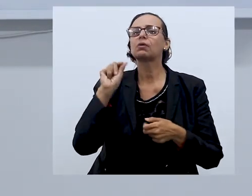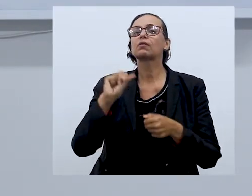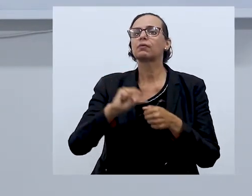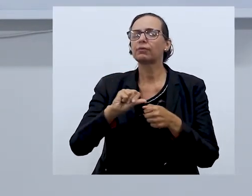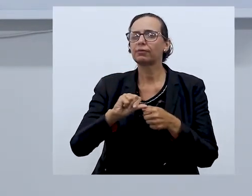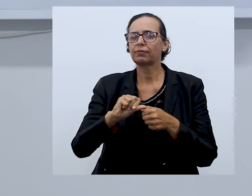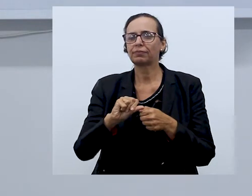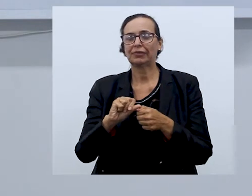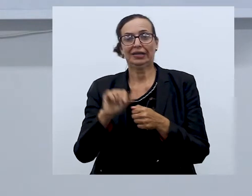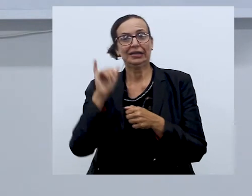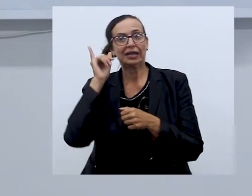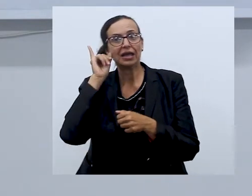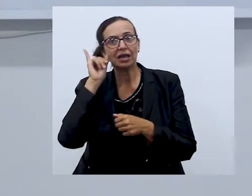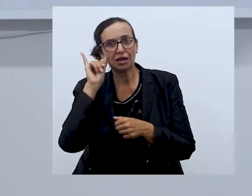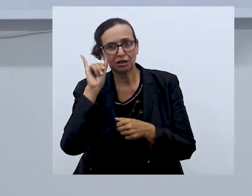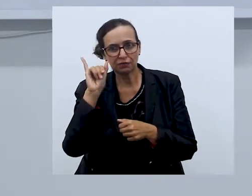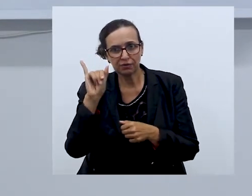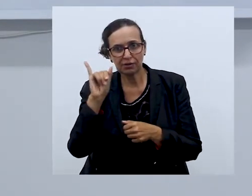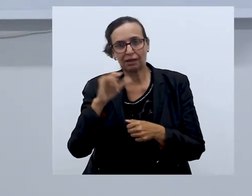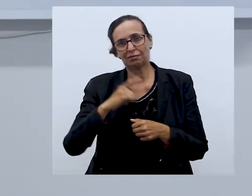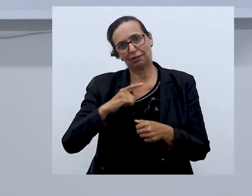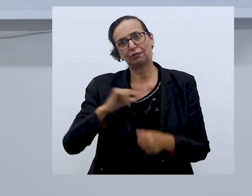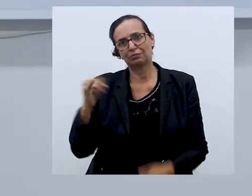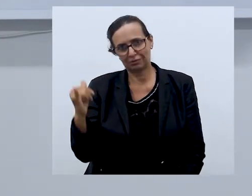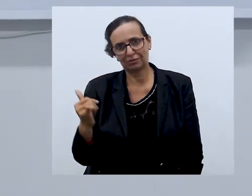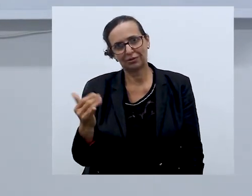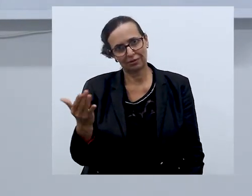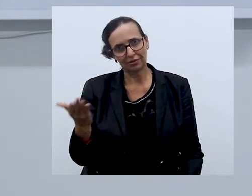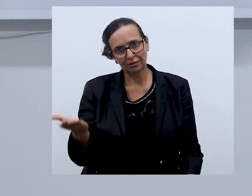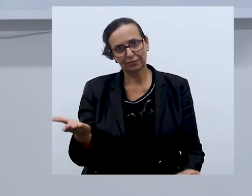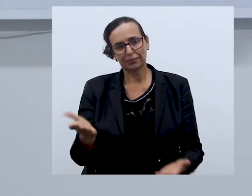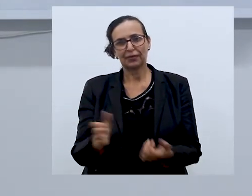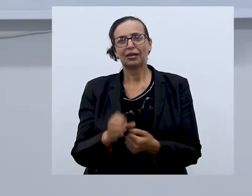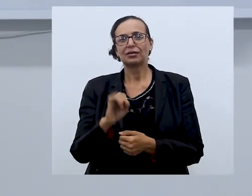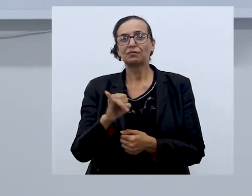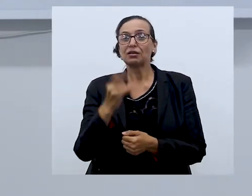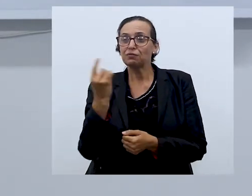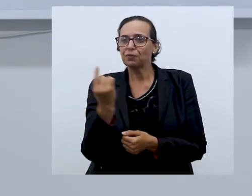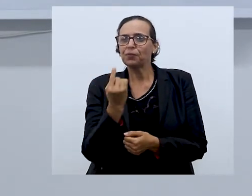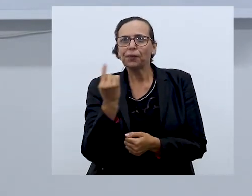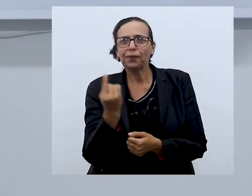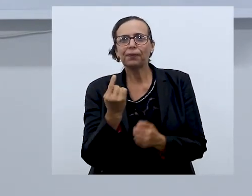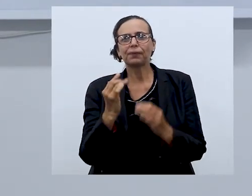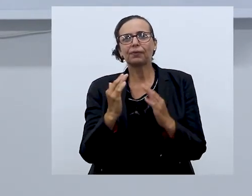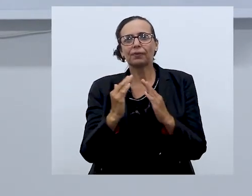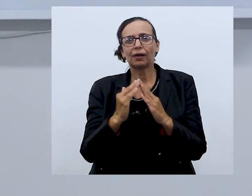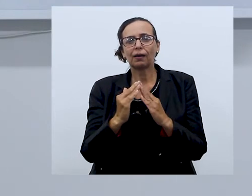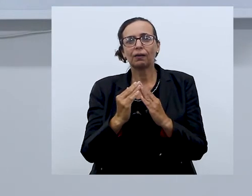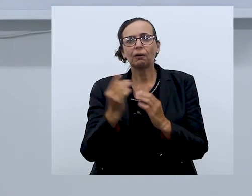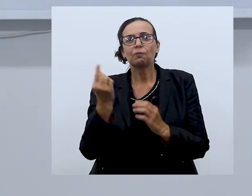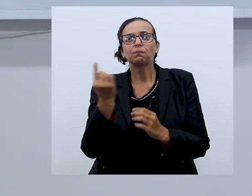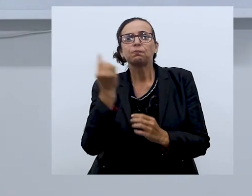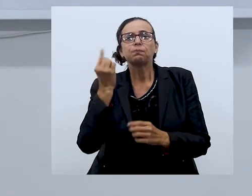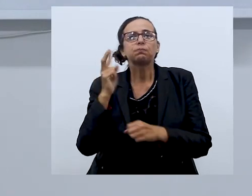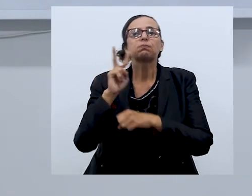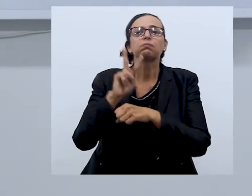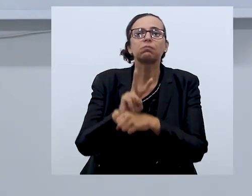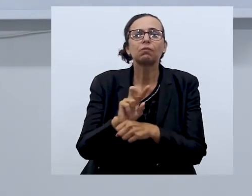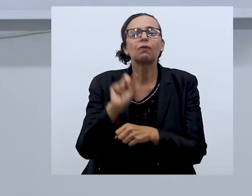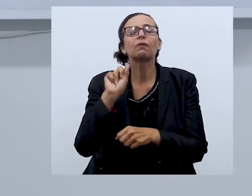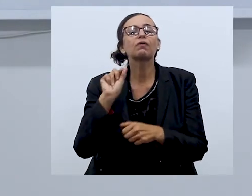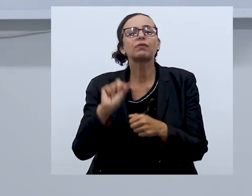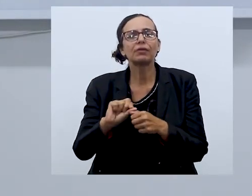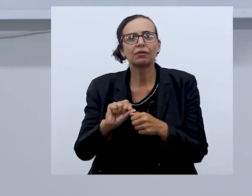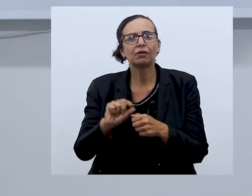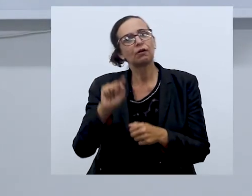choque elétrico, o que se deve fazer primeiramente é evitar ter o choque elétrico, porque você estiver sozinho,